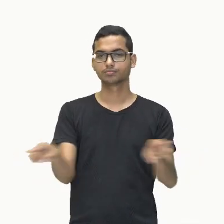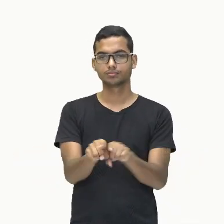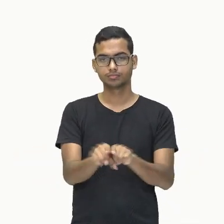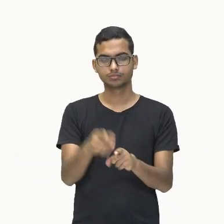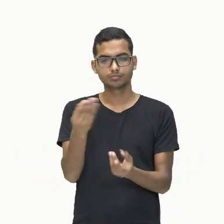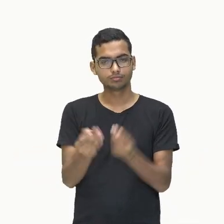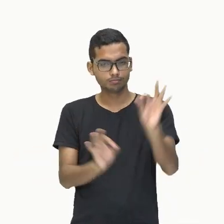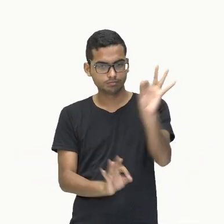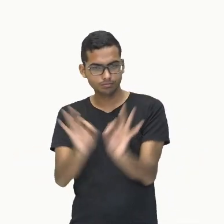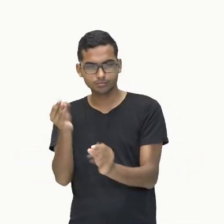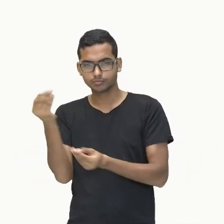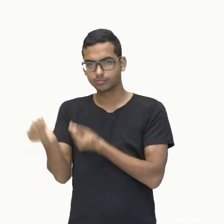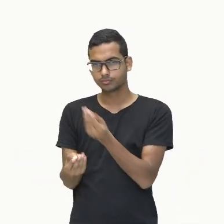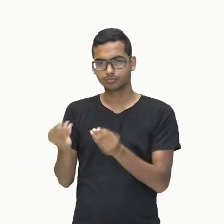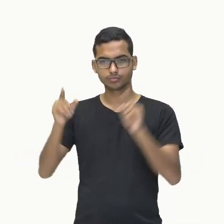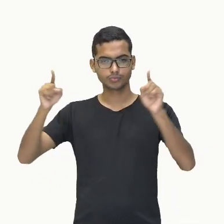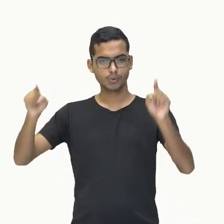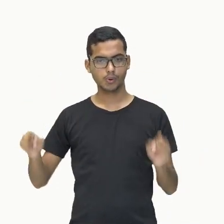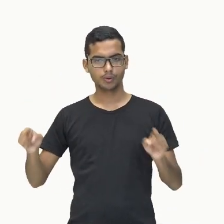módulo.